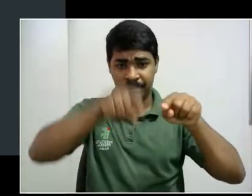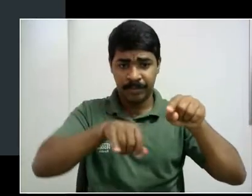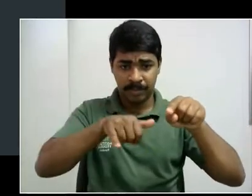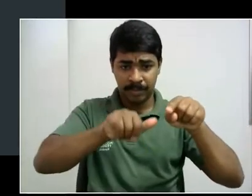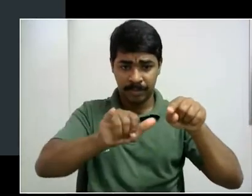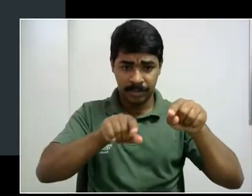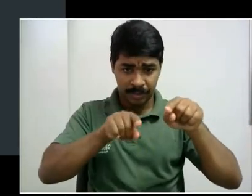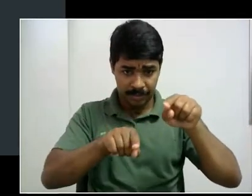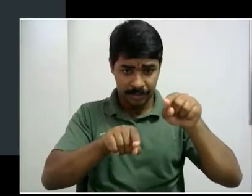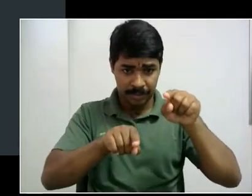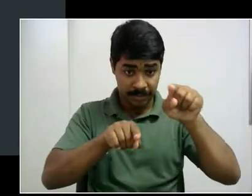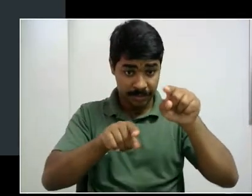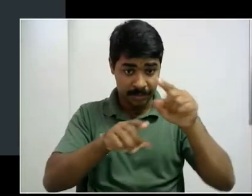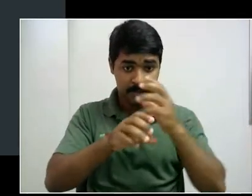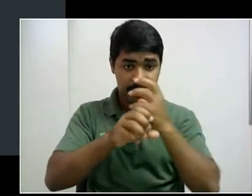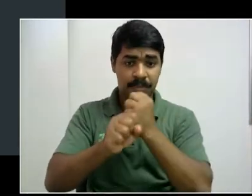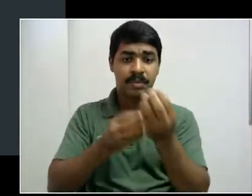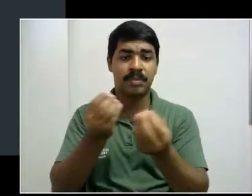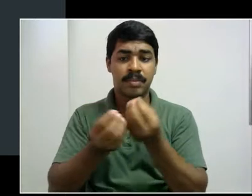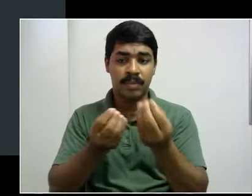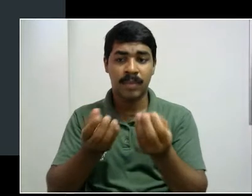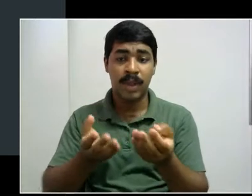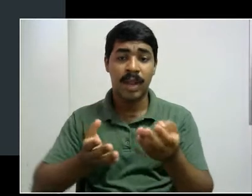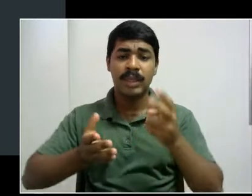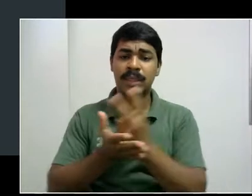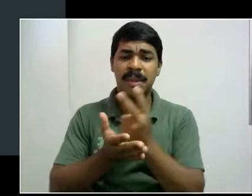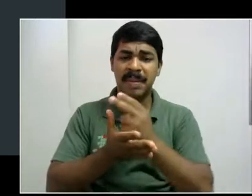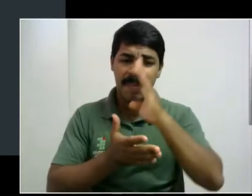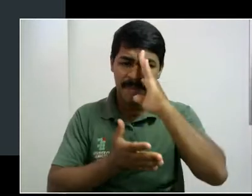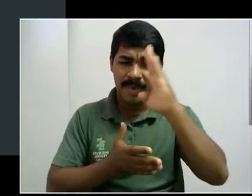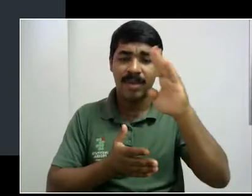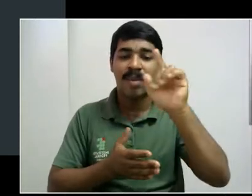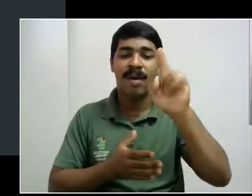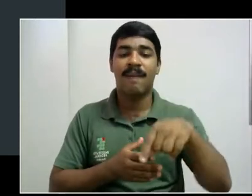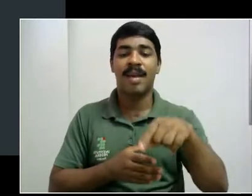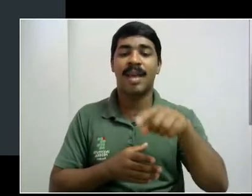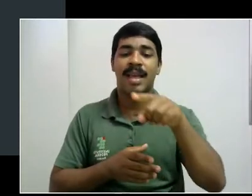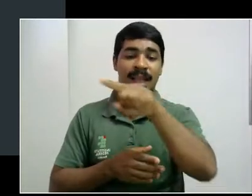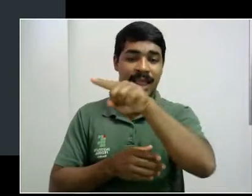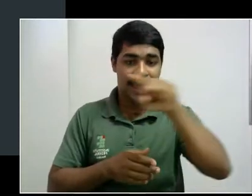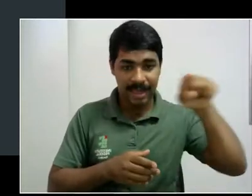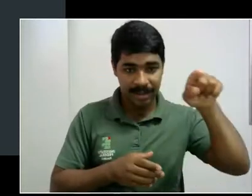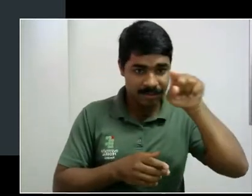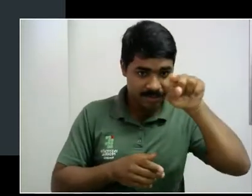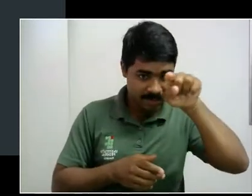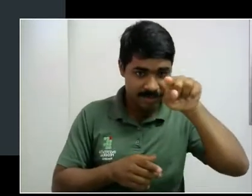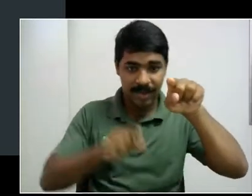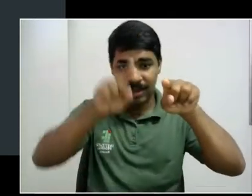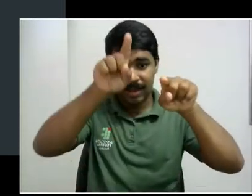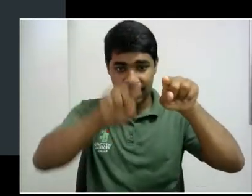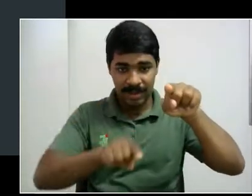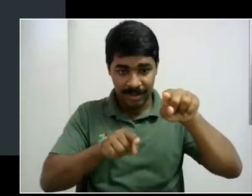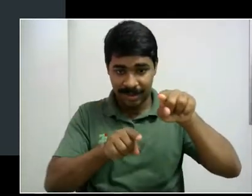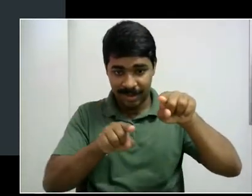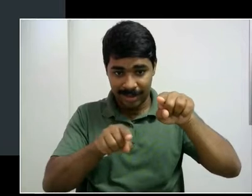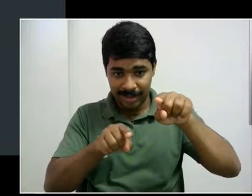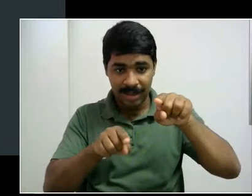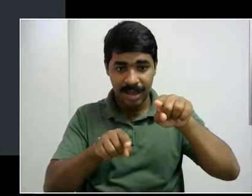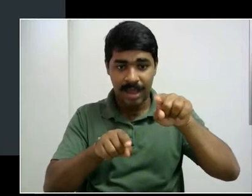nos dá maiores informações sobre essa função? São os pontos onde ela corta os dois eixos, o eixo x e o eixo y, só isso.